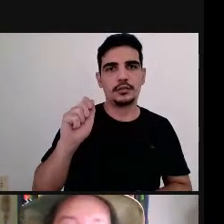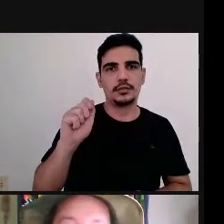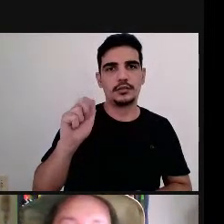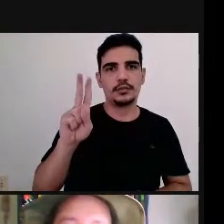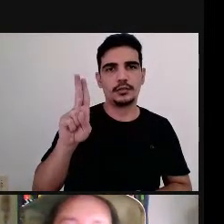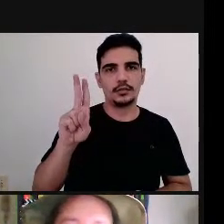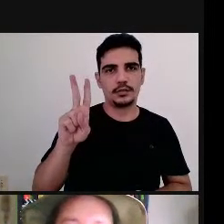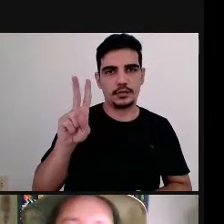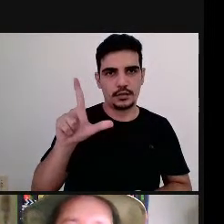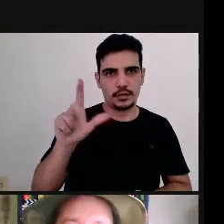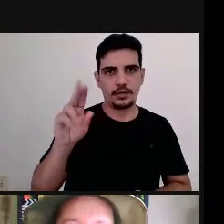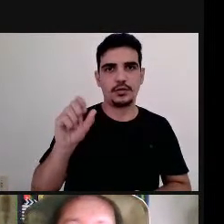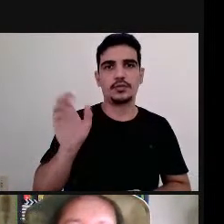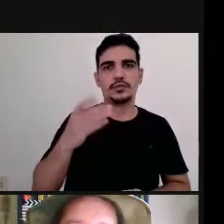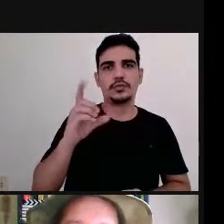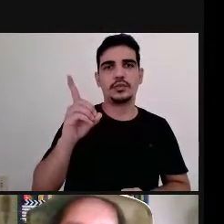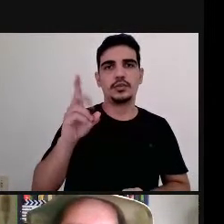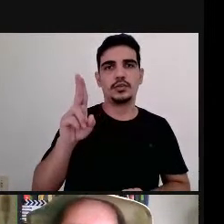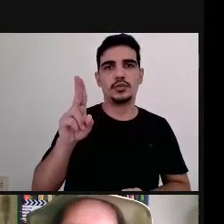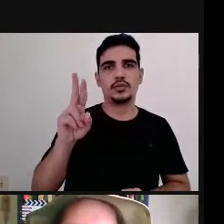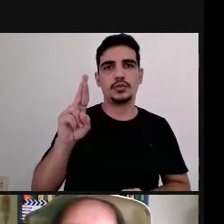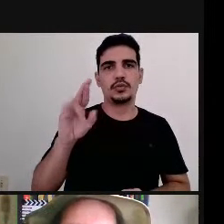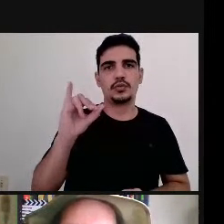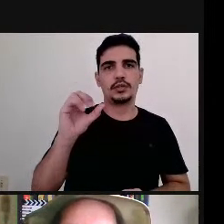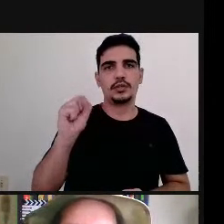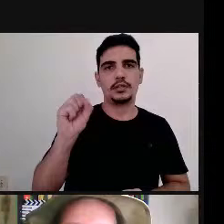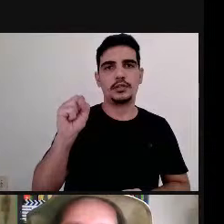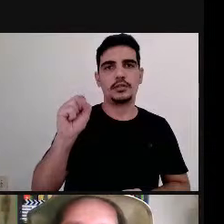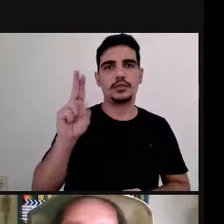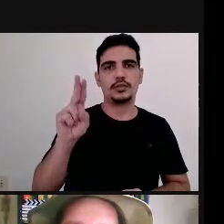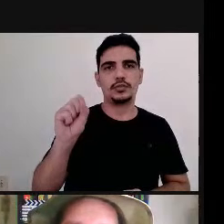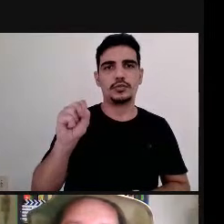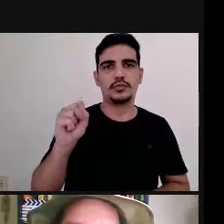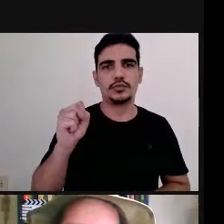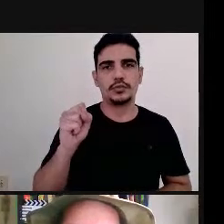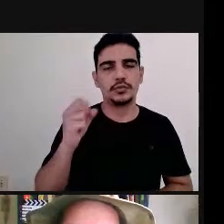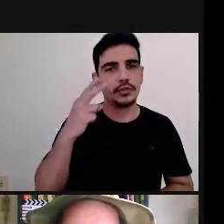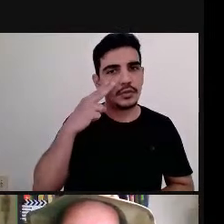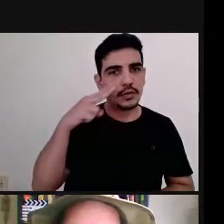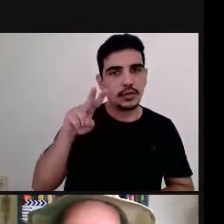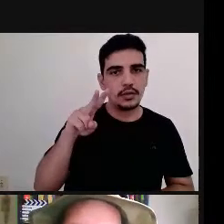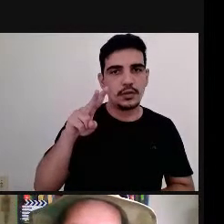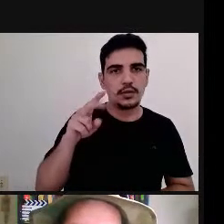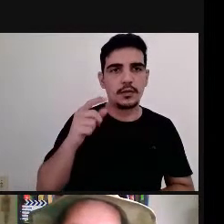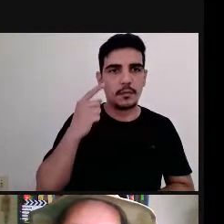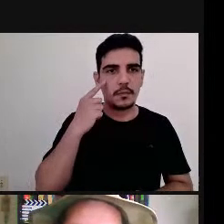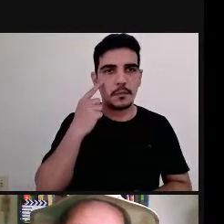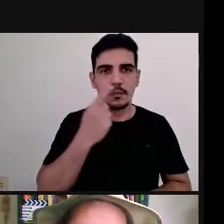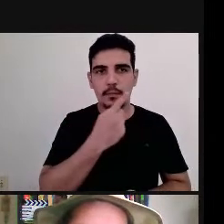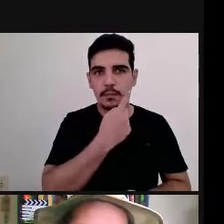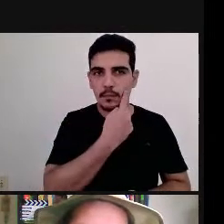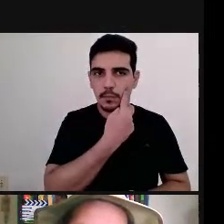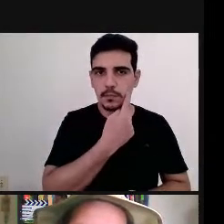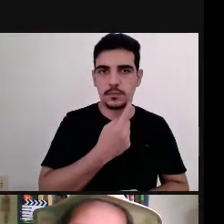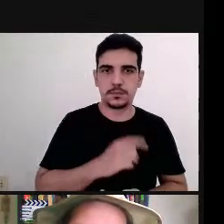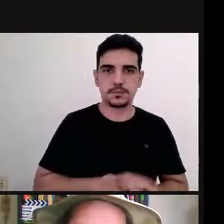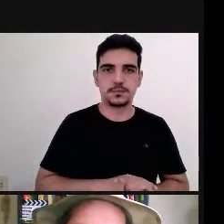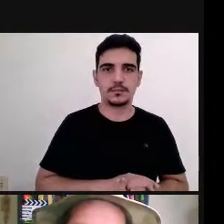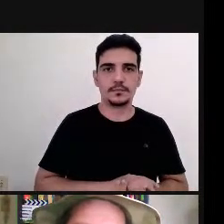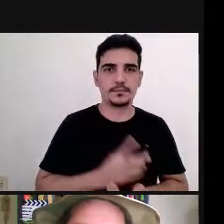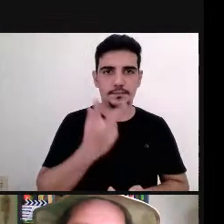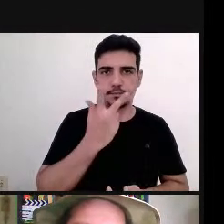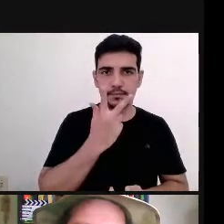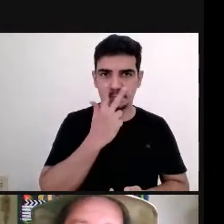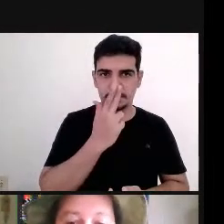A cascavel também é chamada de serpente de 4 ventas, né, porque é como se ela tivesse 4 aberturas. E aqui